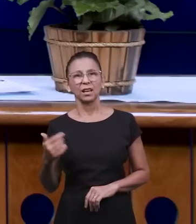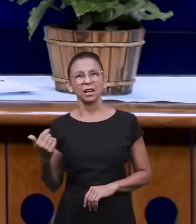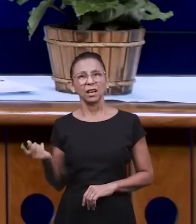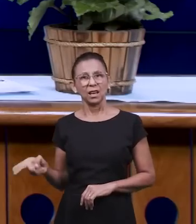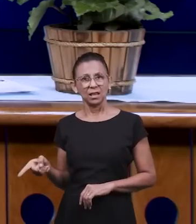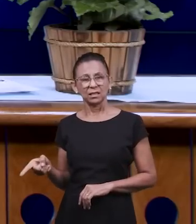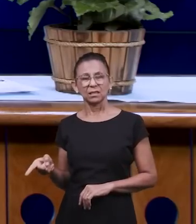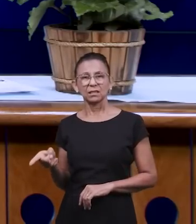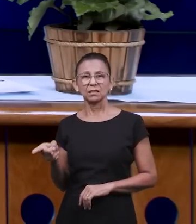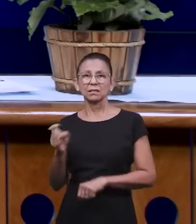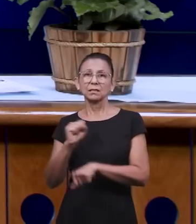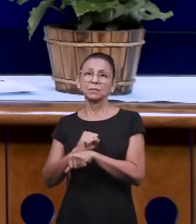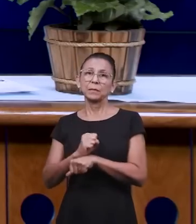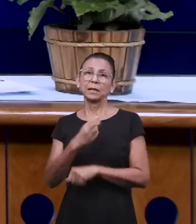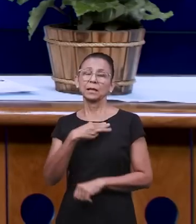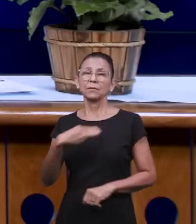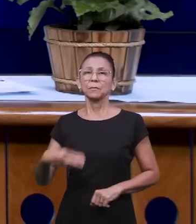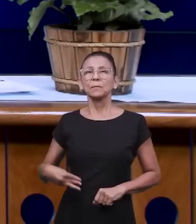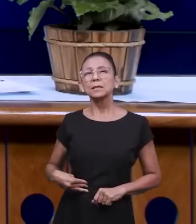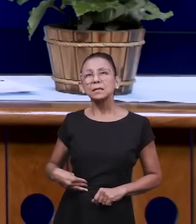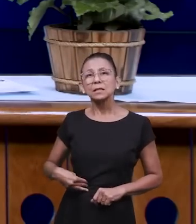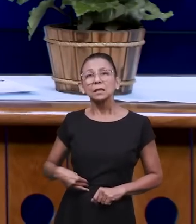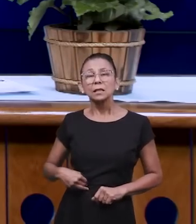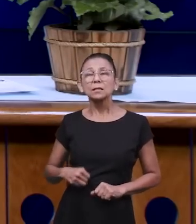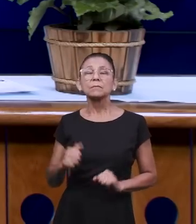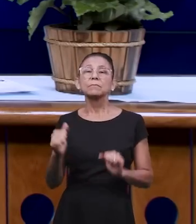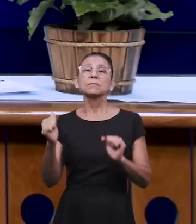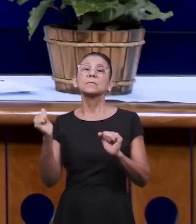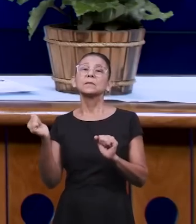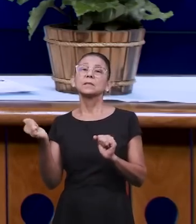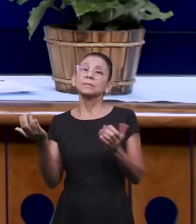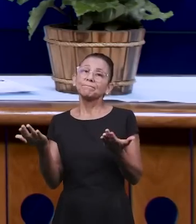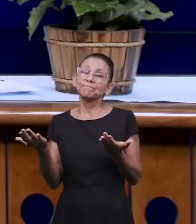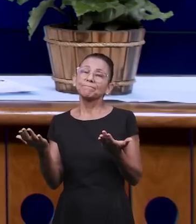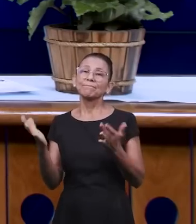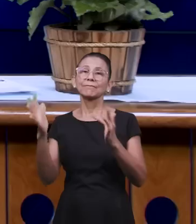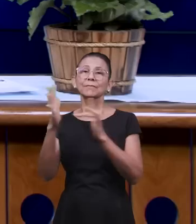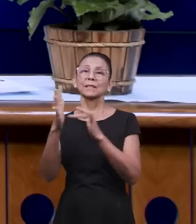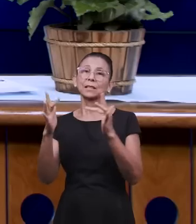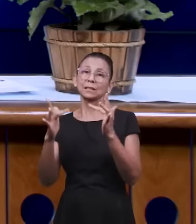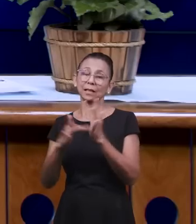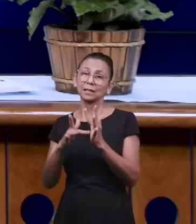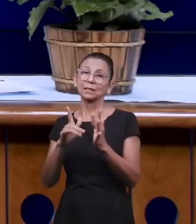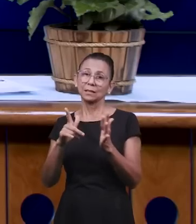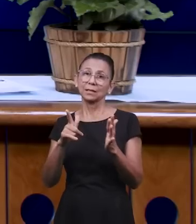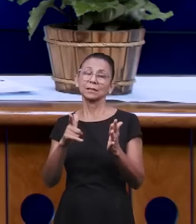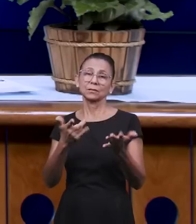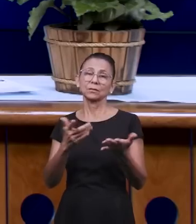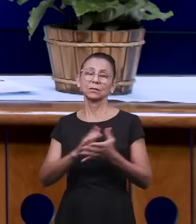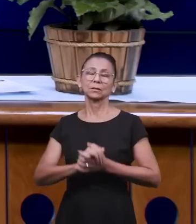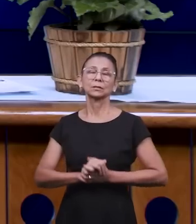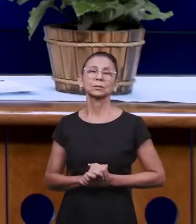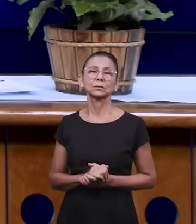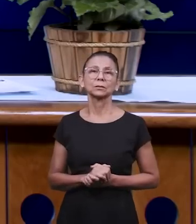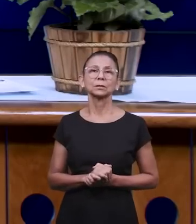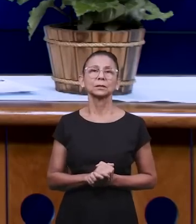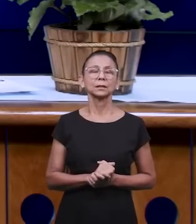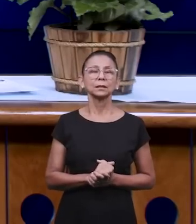Israel esperava, porque Israel ele se louvava ou se pautava no rei Davi, que é um